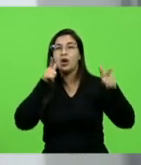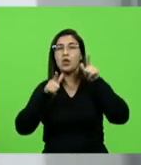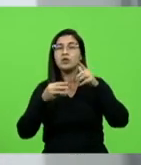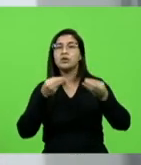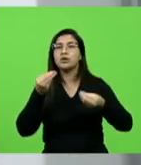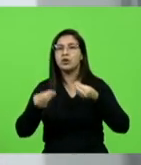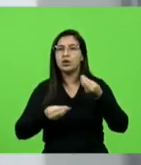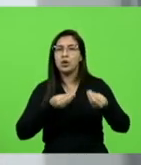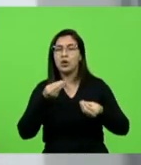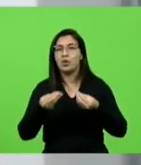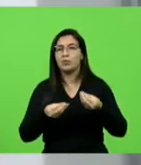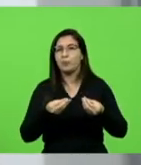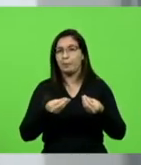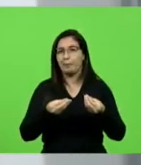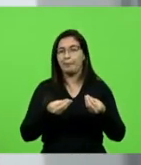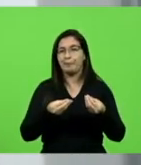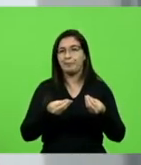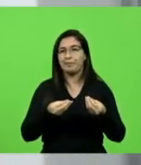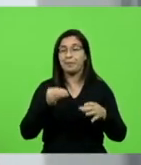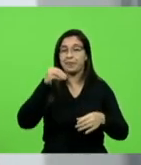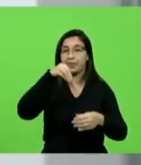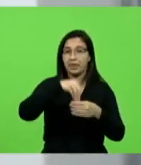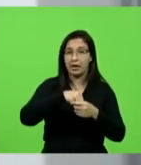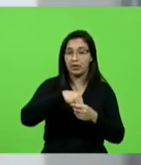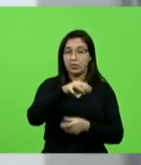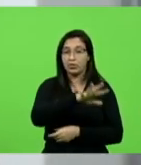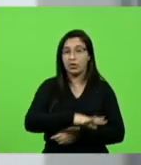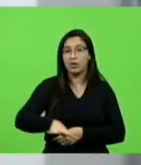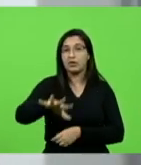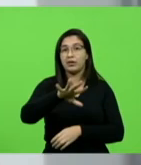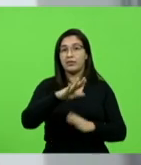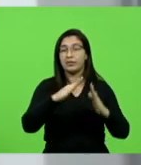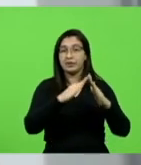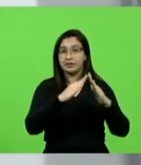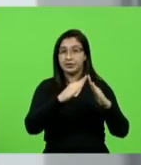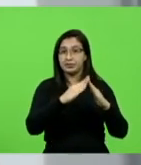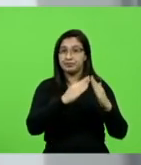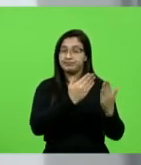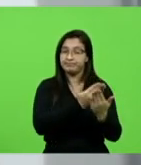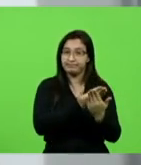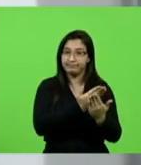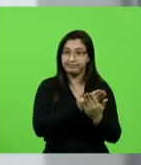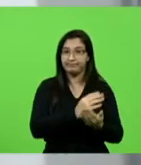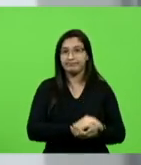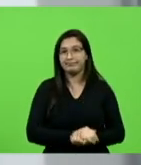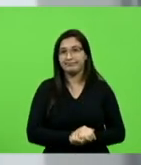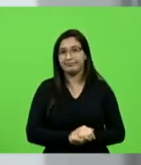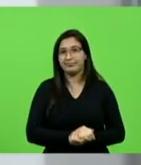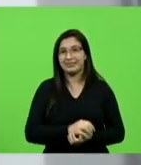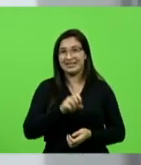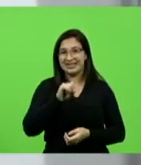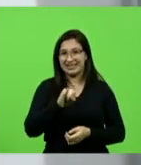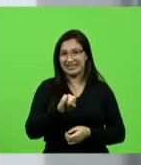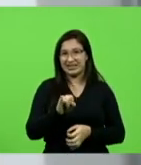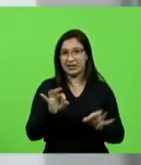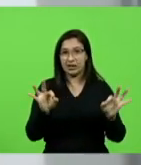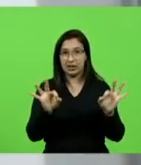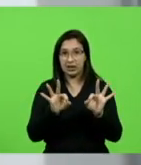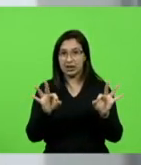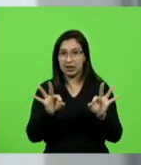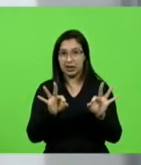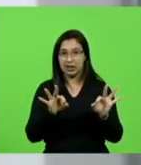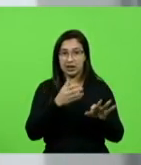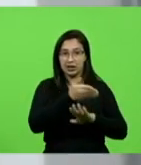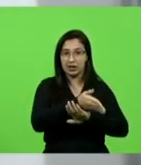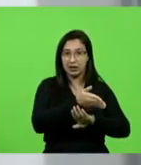ela é constituída dentro de um ambiente escolar. Não vai ter diversidade dentro de casa, né?